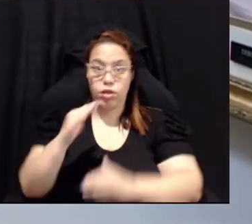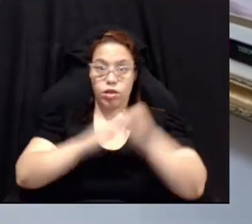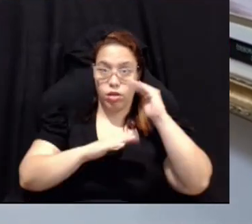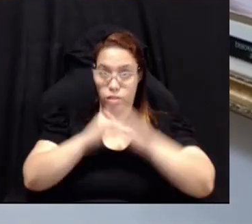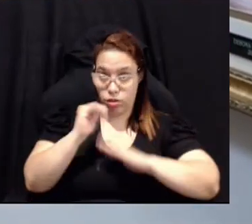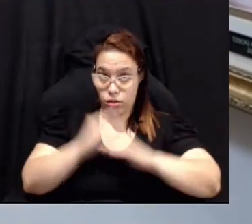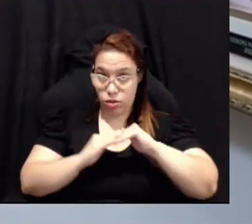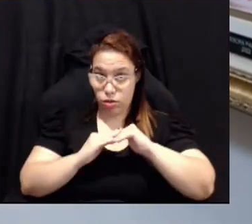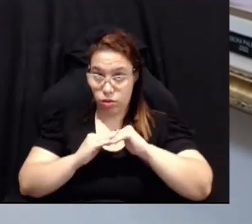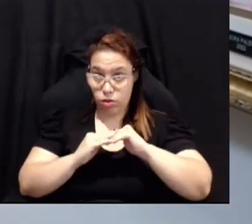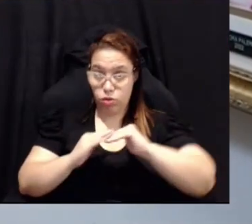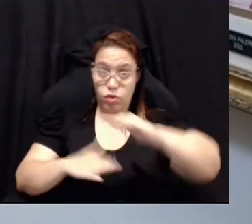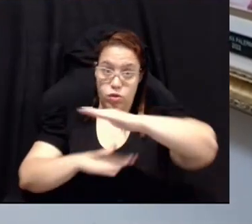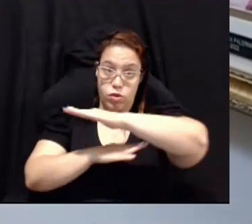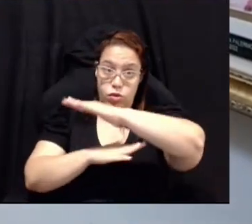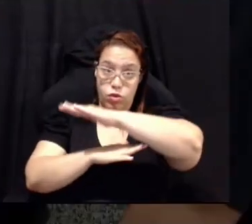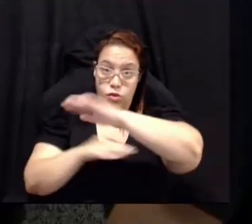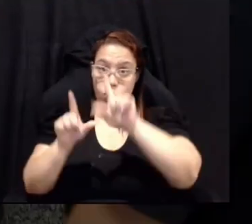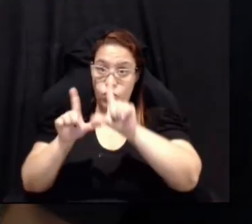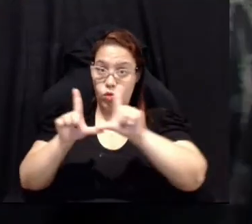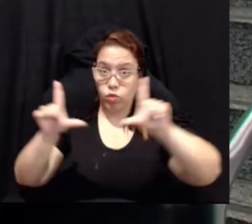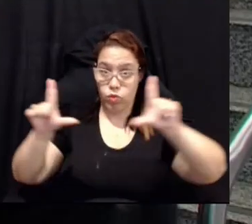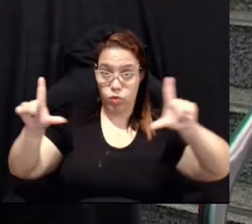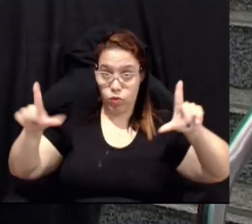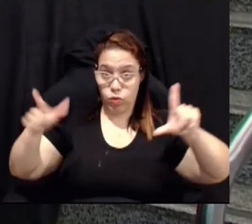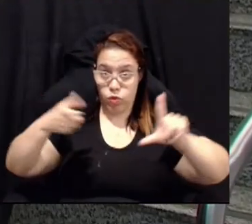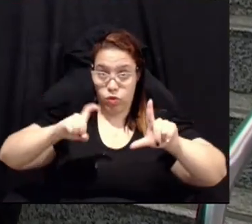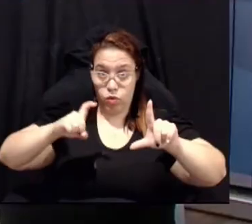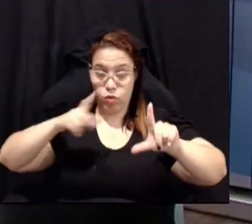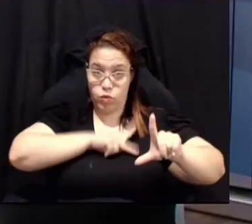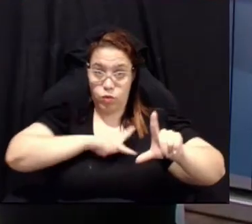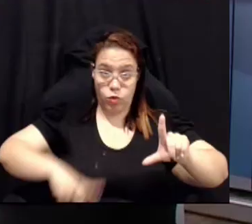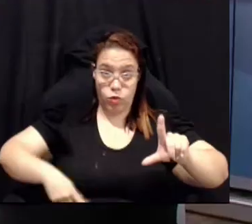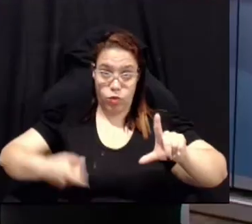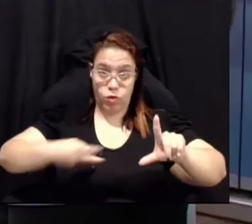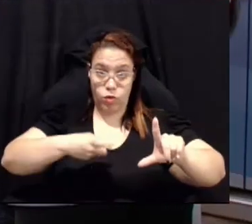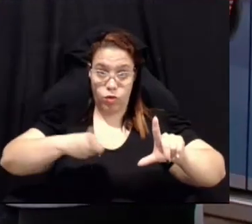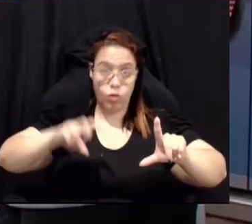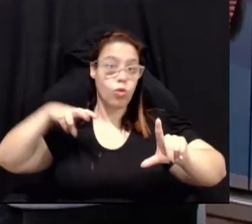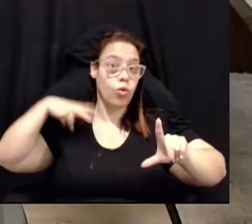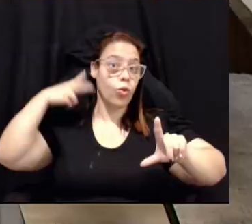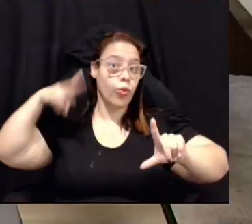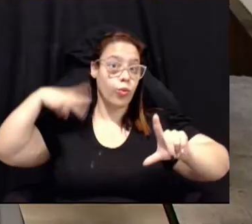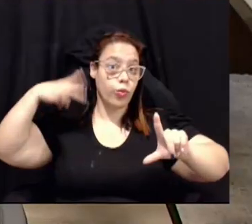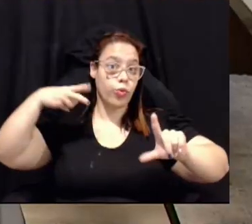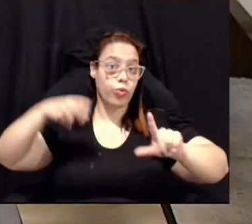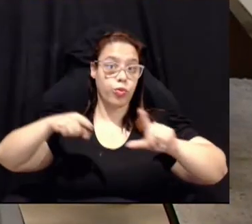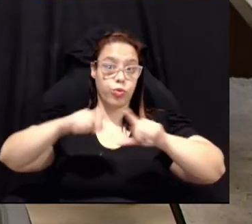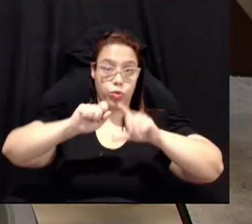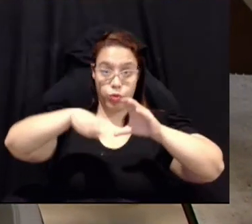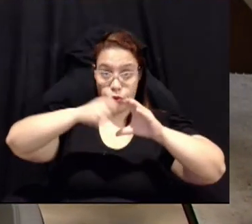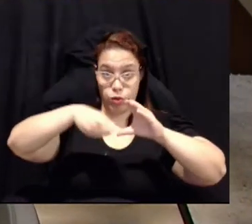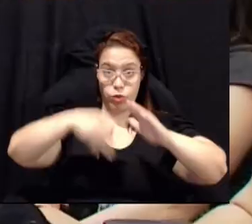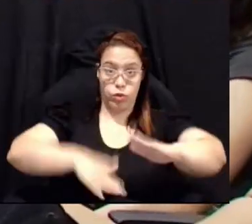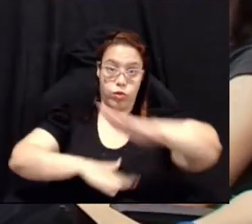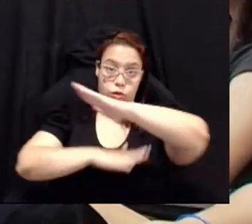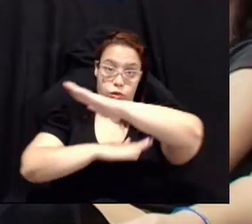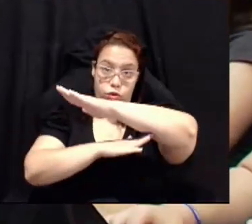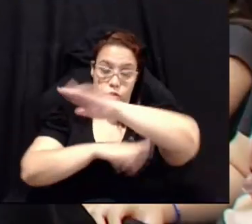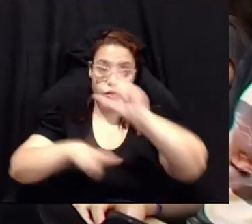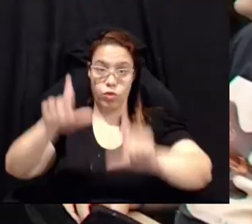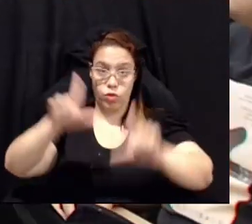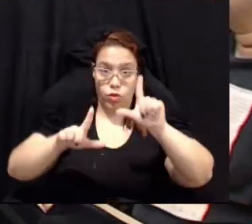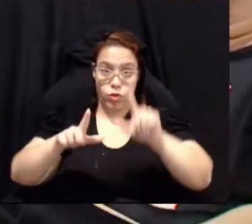casa passam pela galeria de ex-presidentes e ex-vereadoras, estúdio da TV Câmara e sala da presidência.